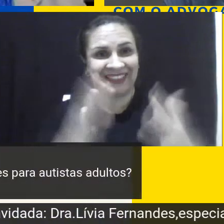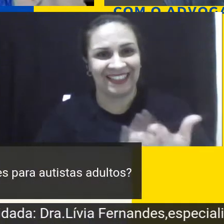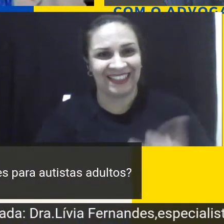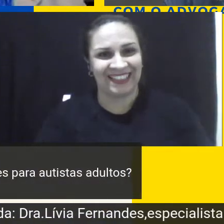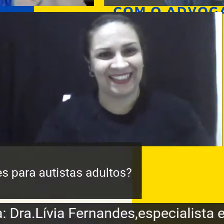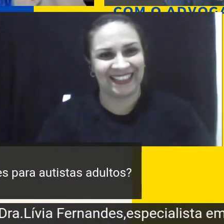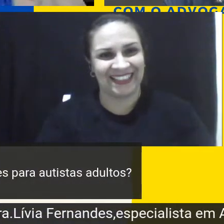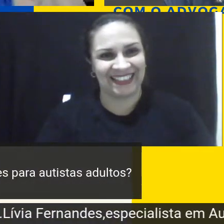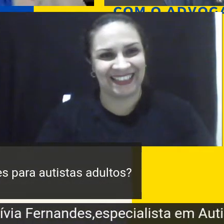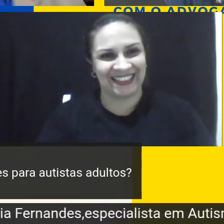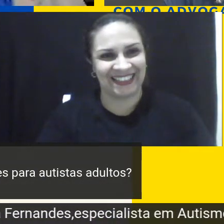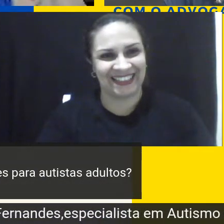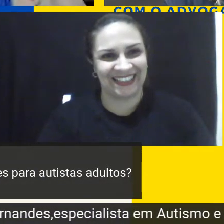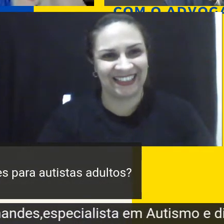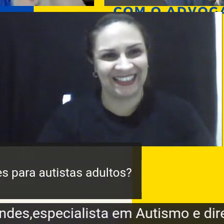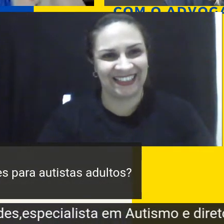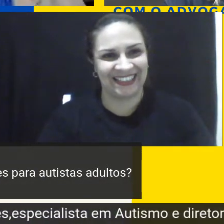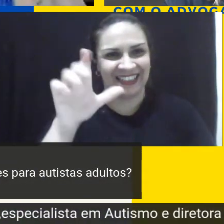Obrigada.